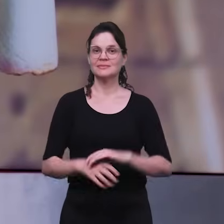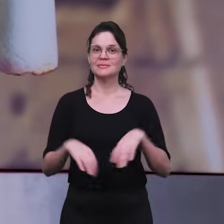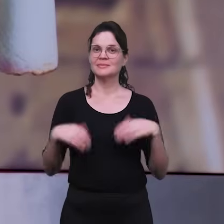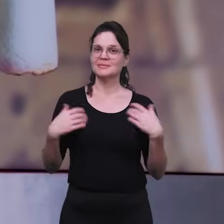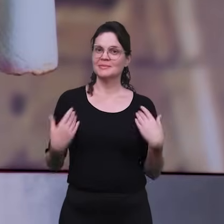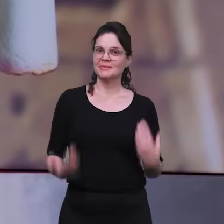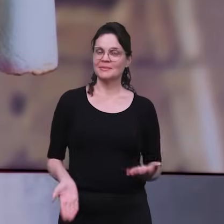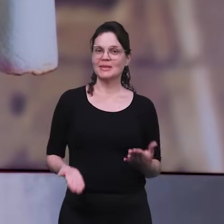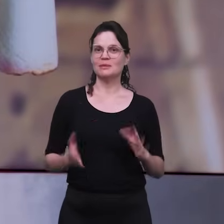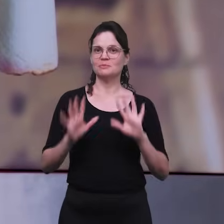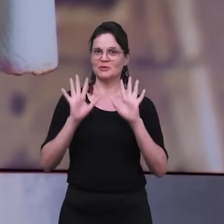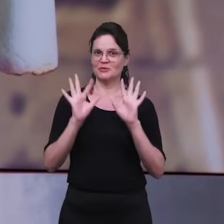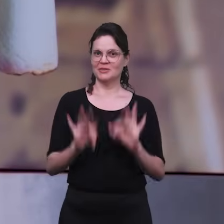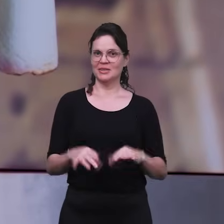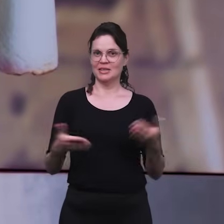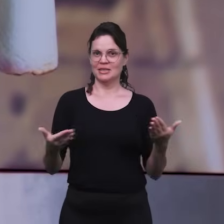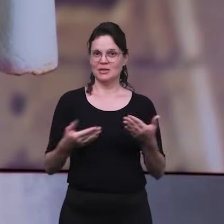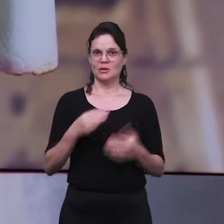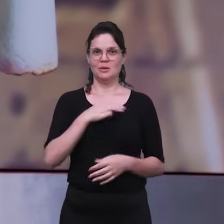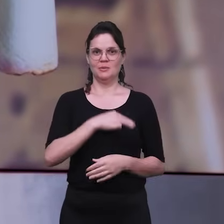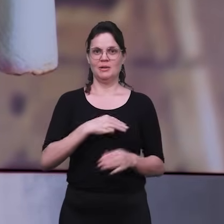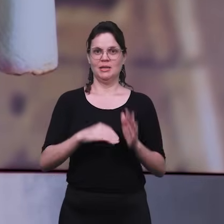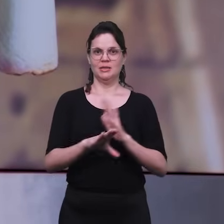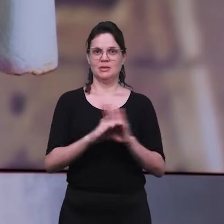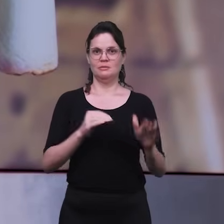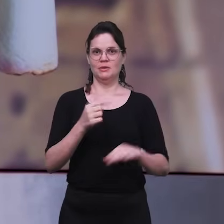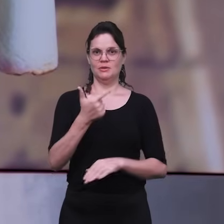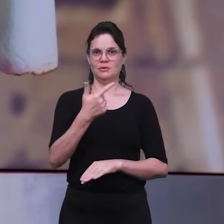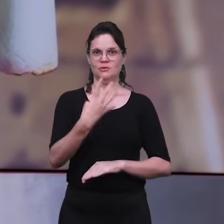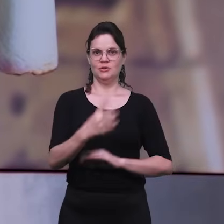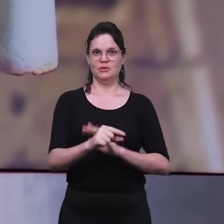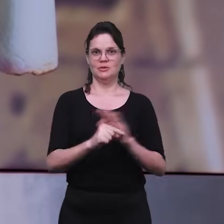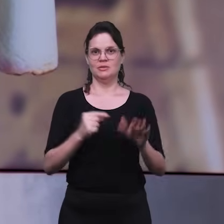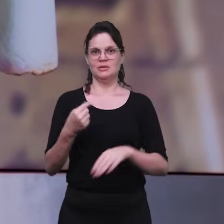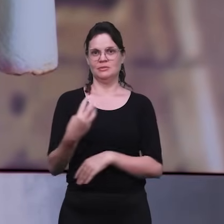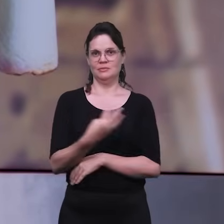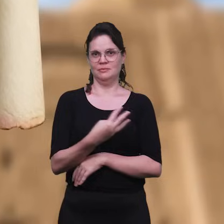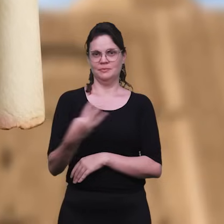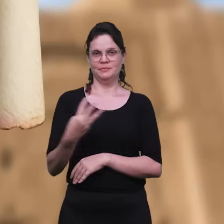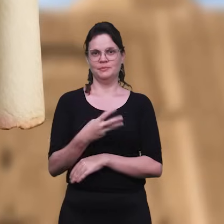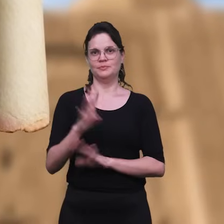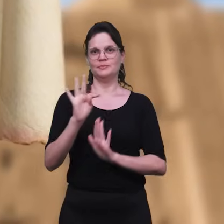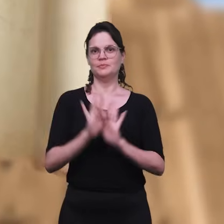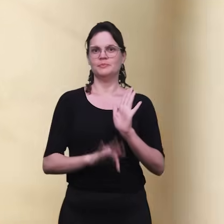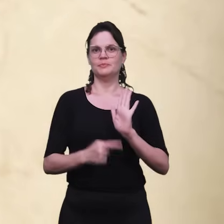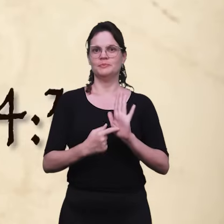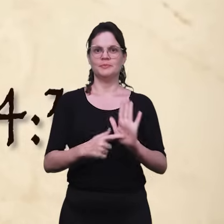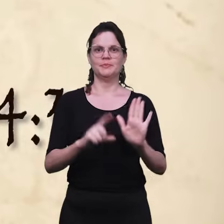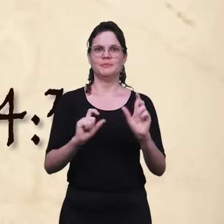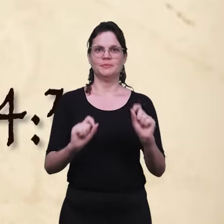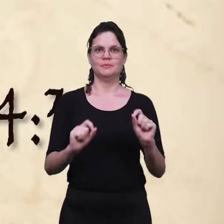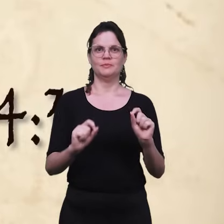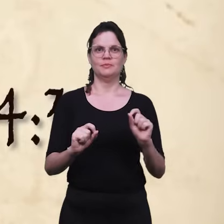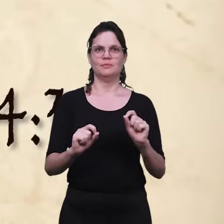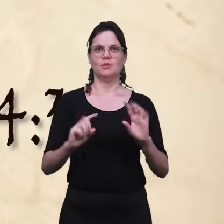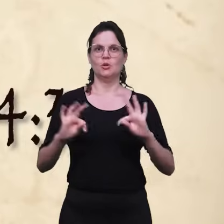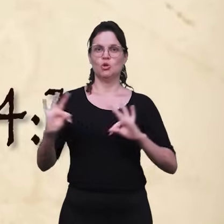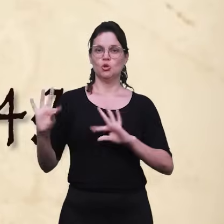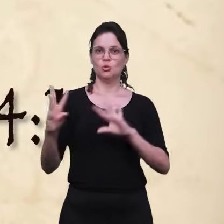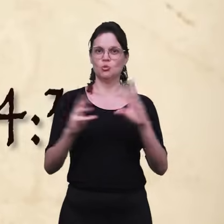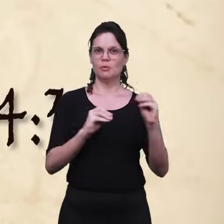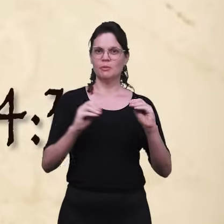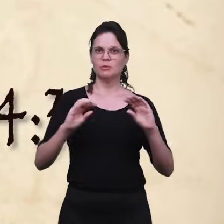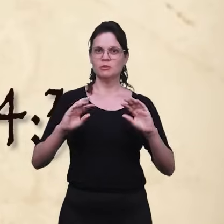Então, para concluir, em Mateus 24, 33, a palavra diz: quando tudo